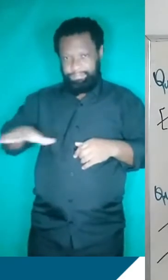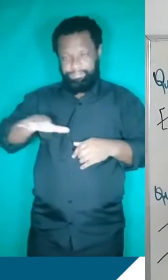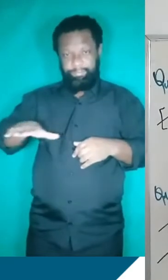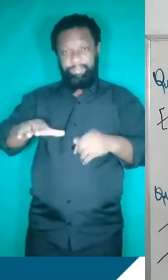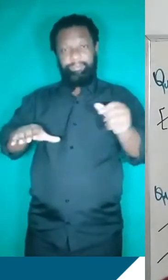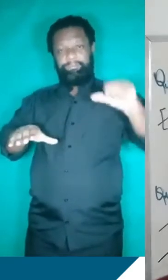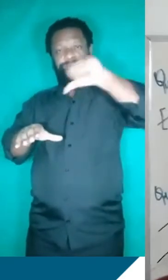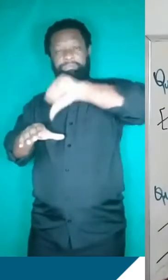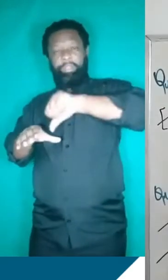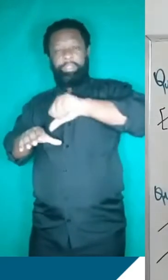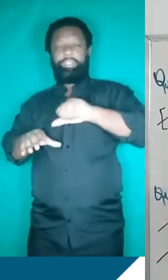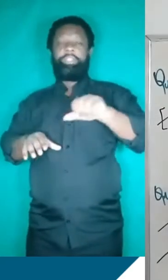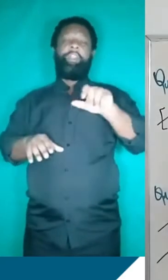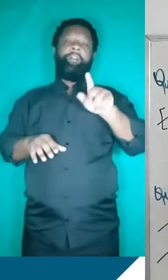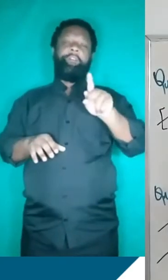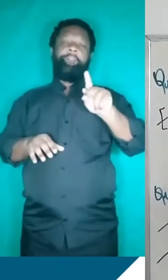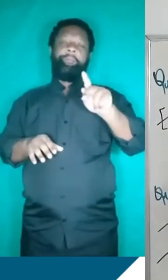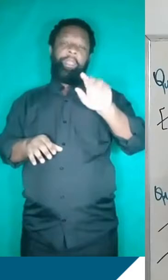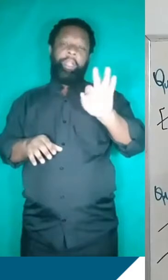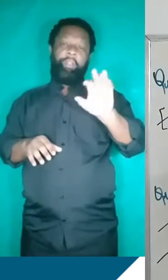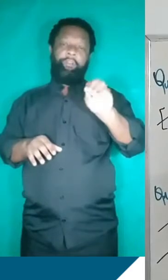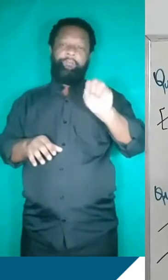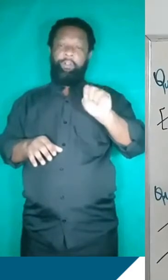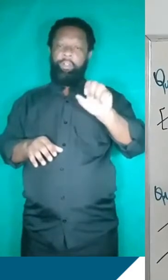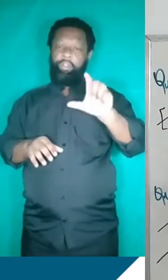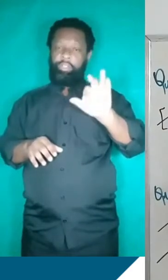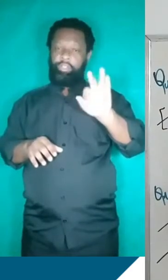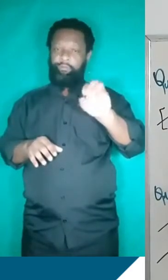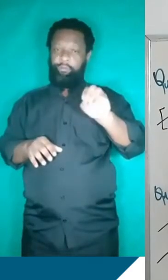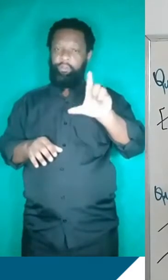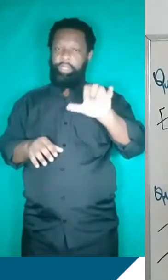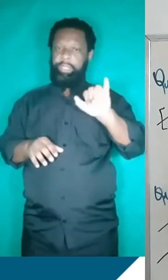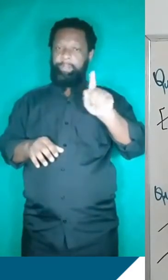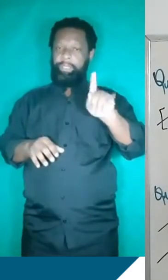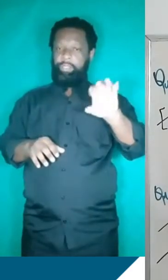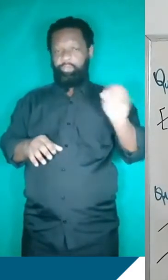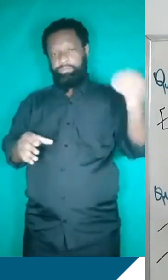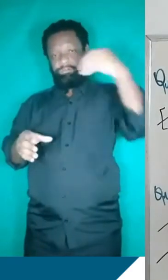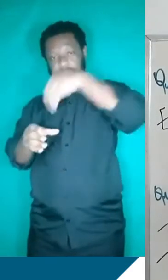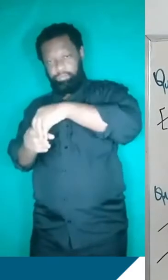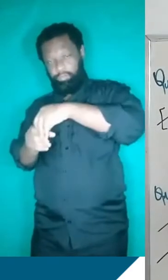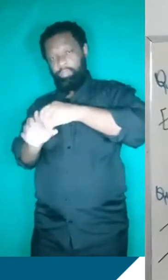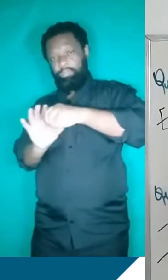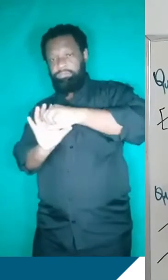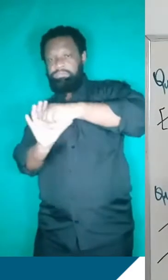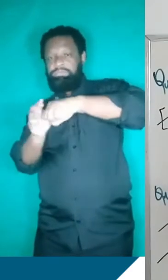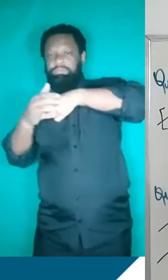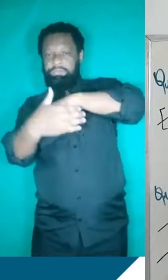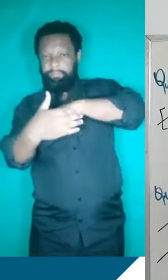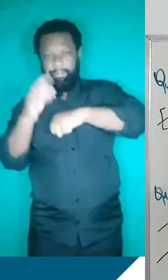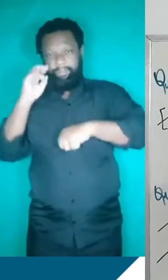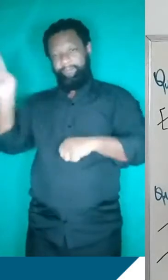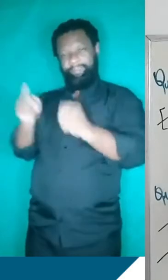os fosfolipídios tendem a formar lipossomos, estruturas formadas por uma bicamada lipídica, conforme mostrado na